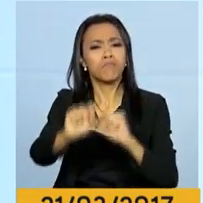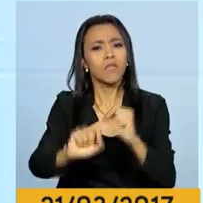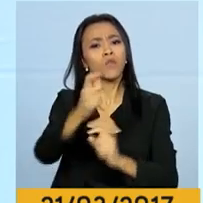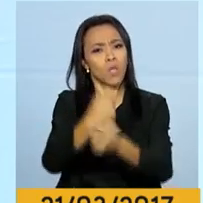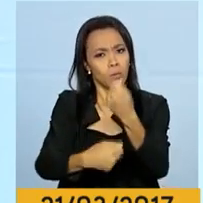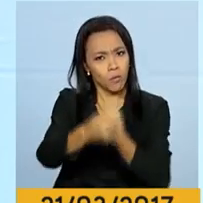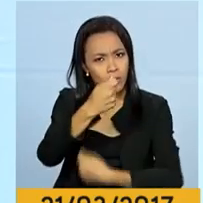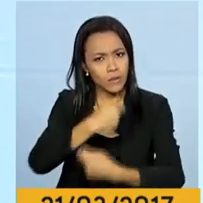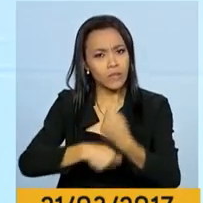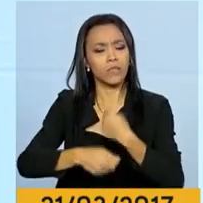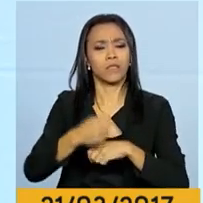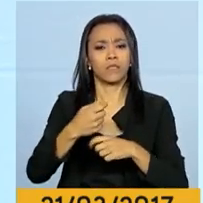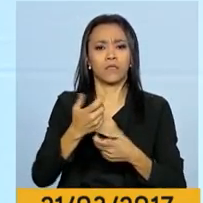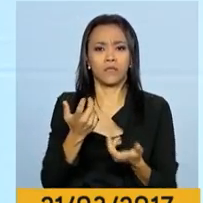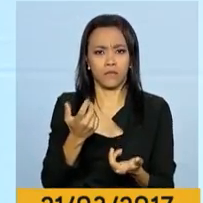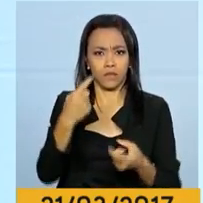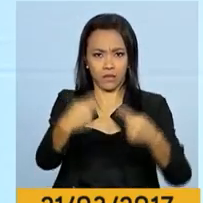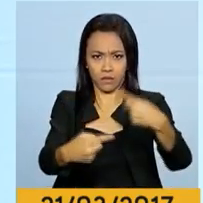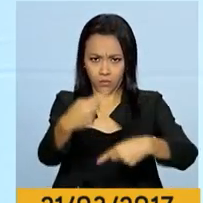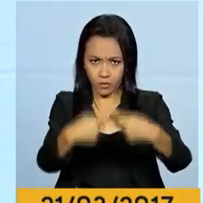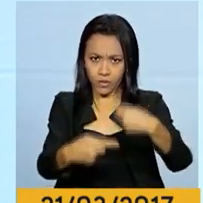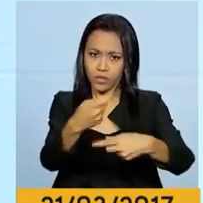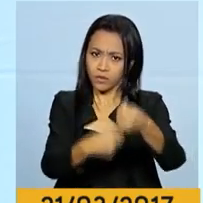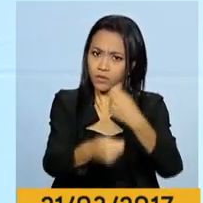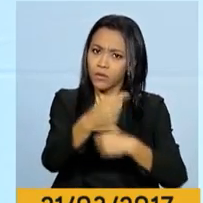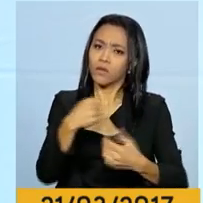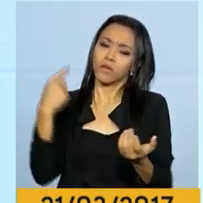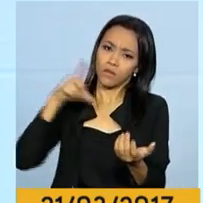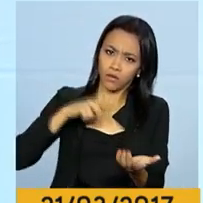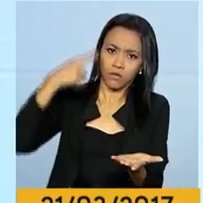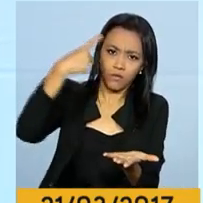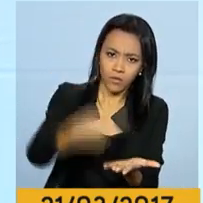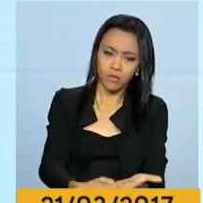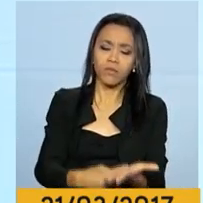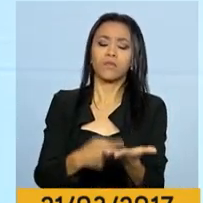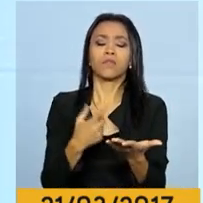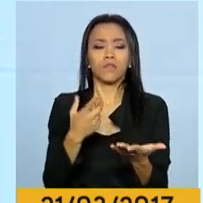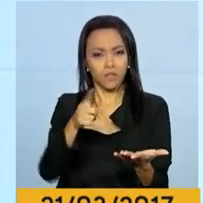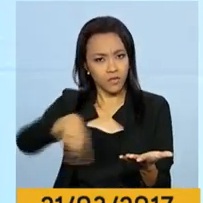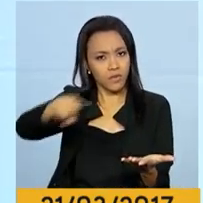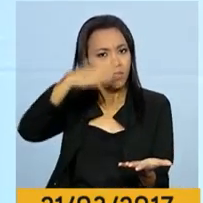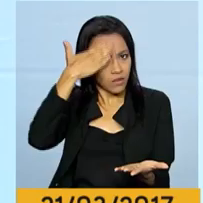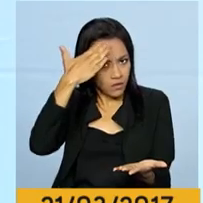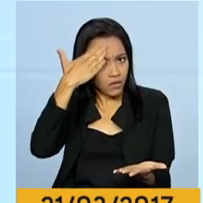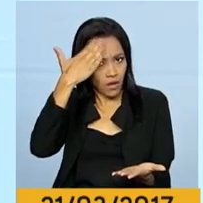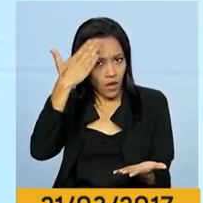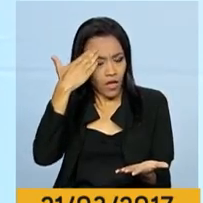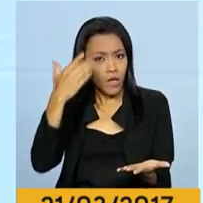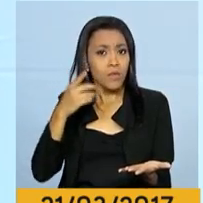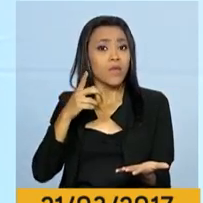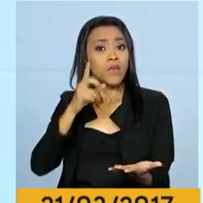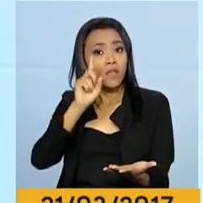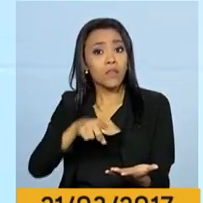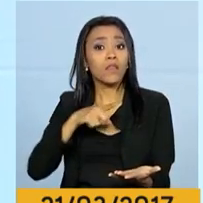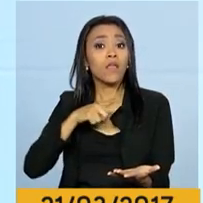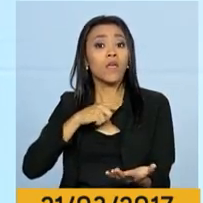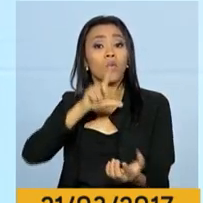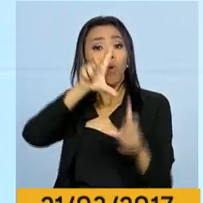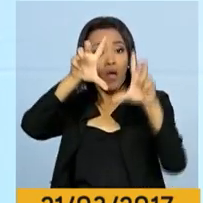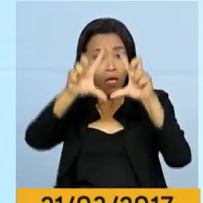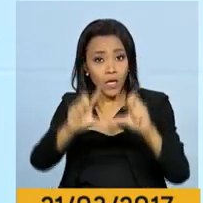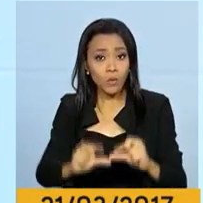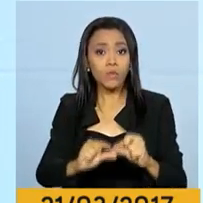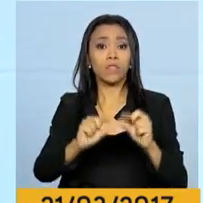muito responsável, não é? Que traz consigo também, os senhores sabem disso, uma redução da taxa